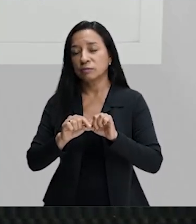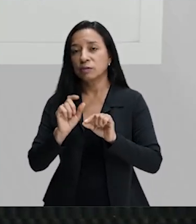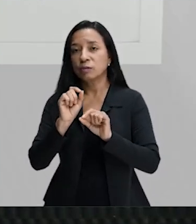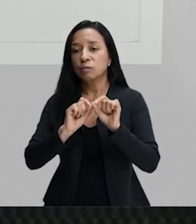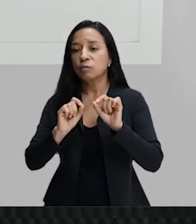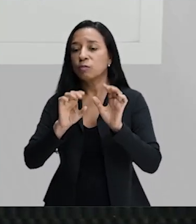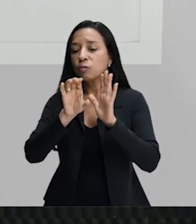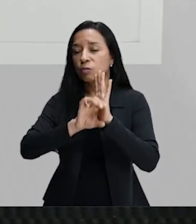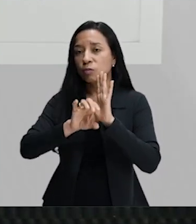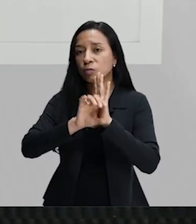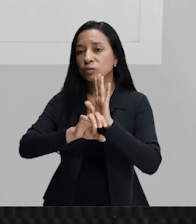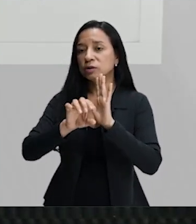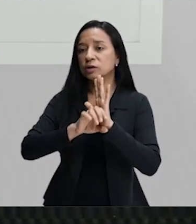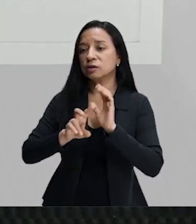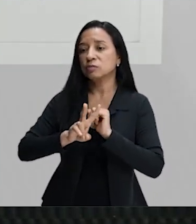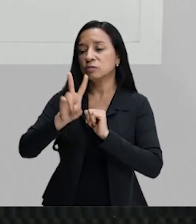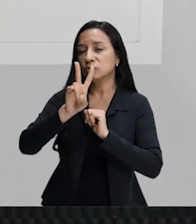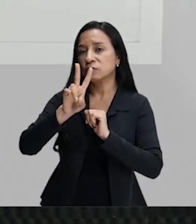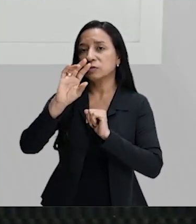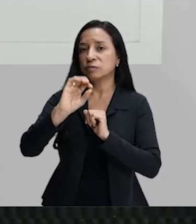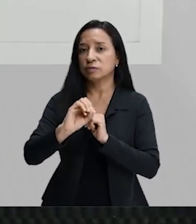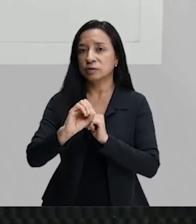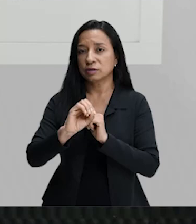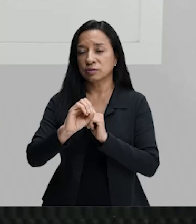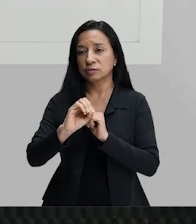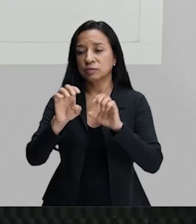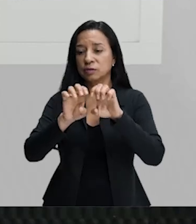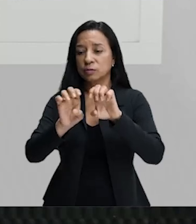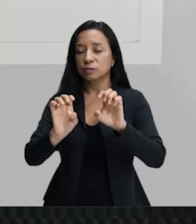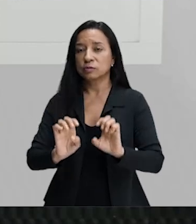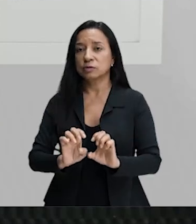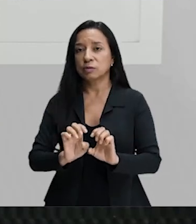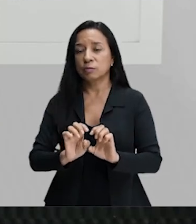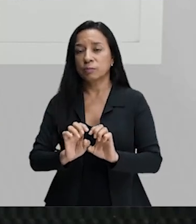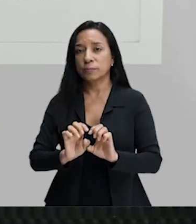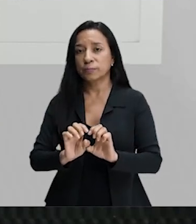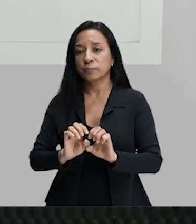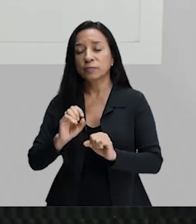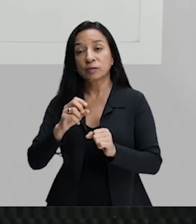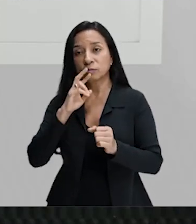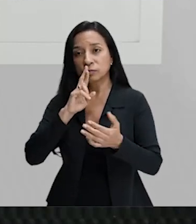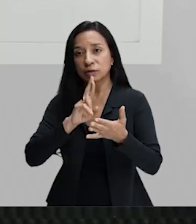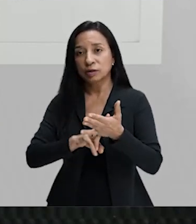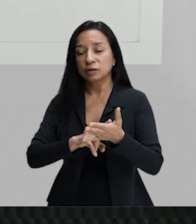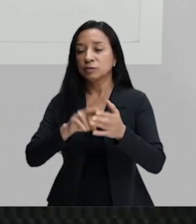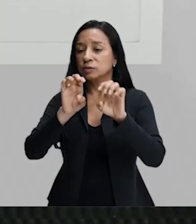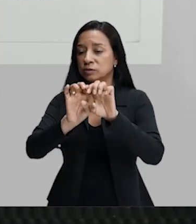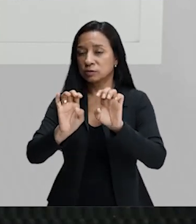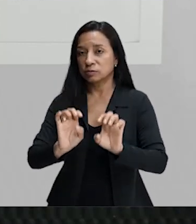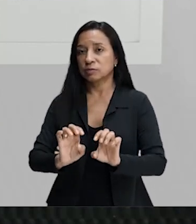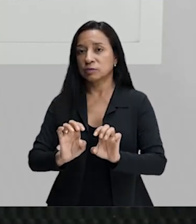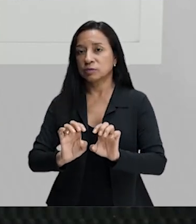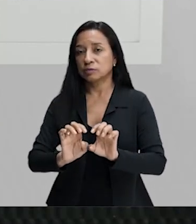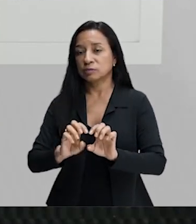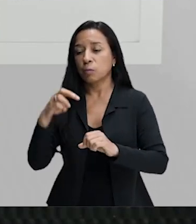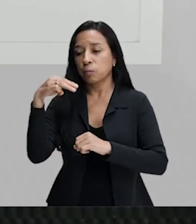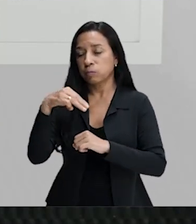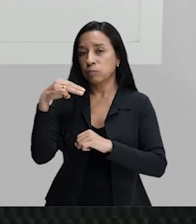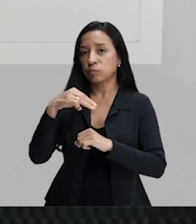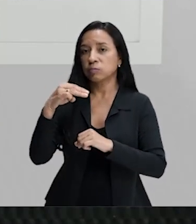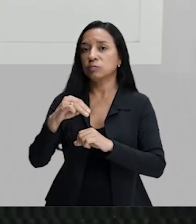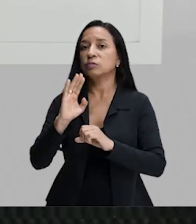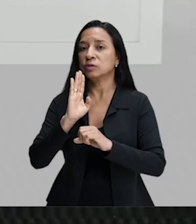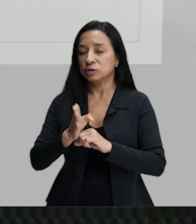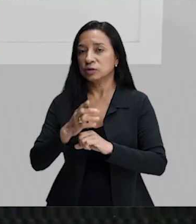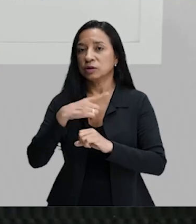o conceito de raiz, o que é uma raiz de uma equação. Então, quando você for resolver suas equações, matematicamente você